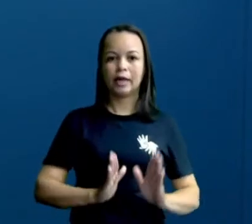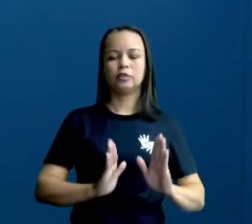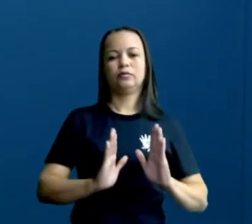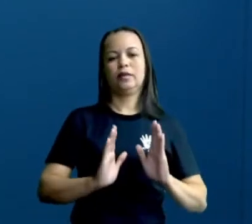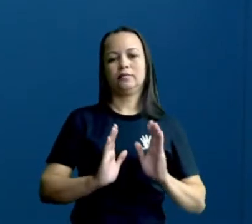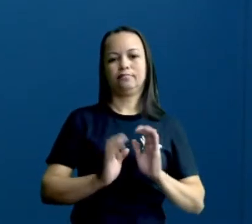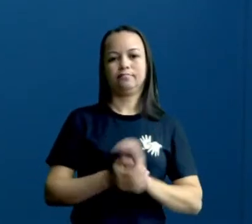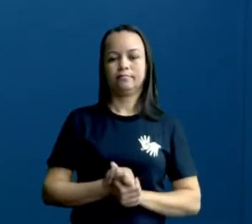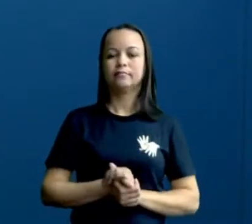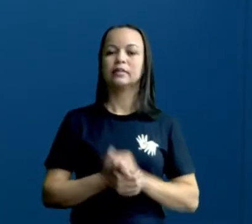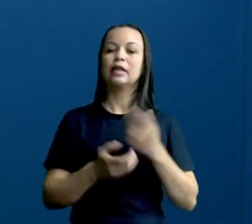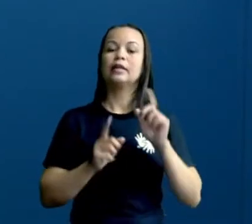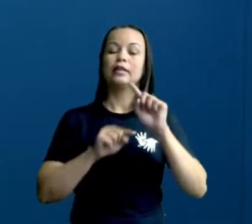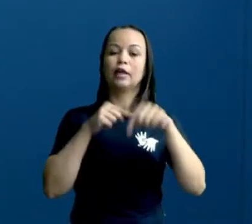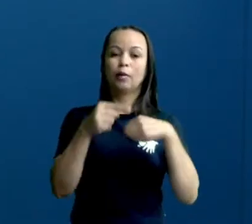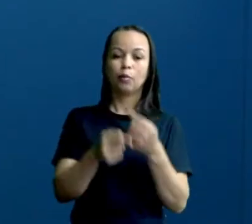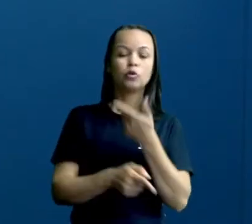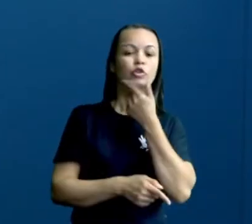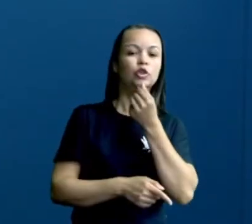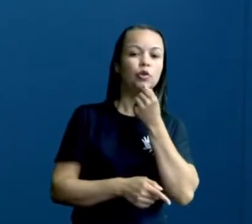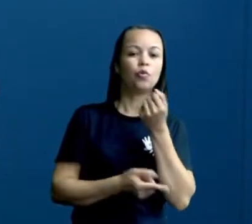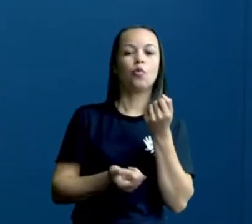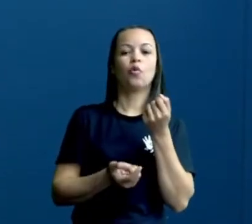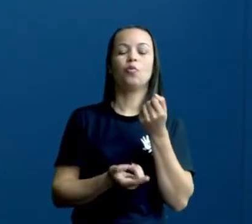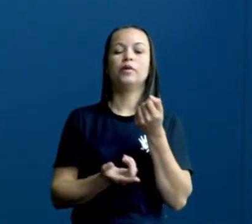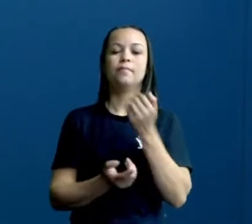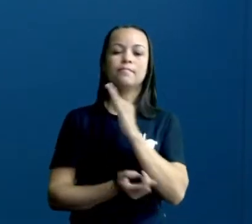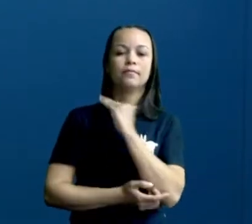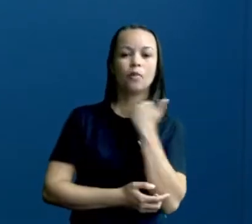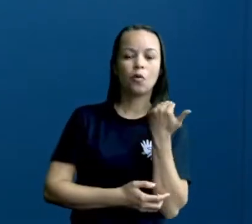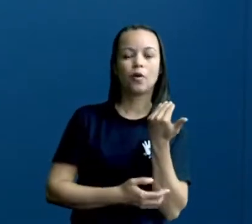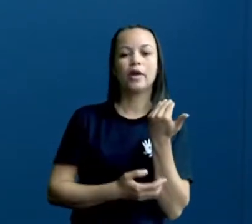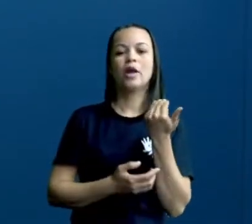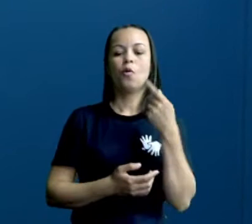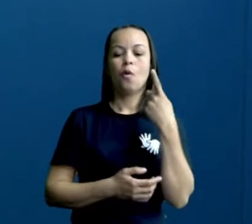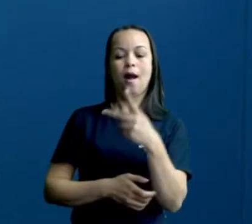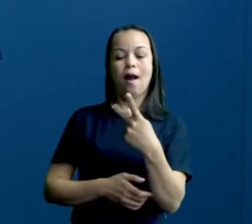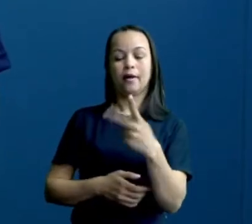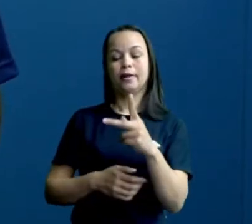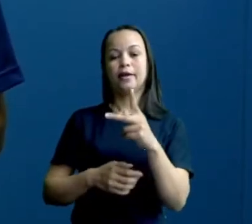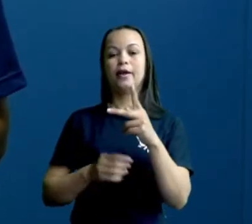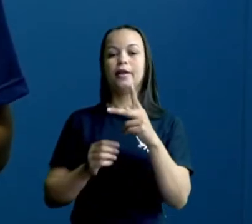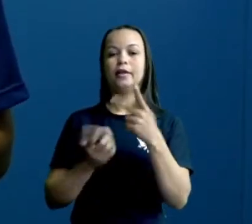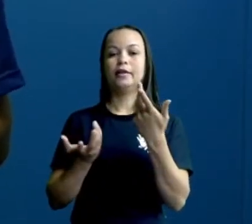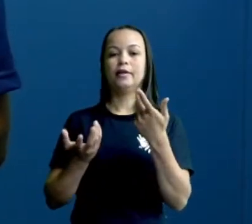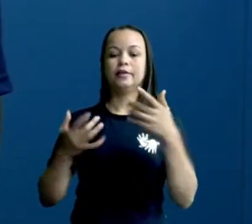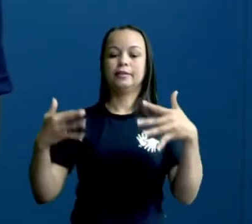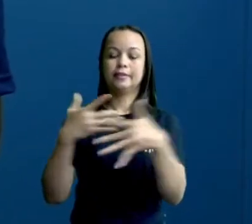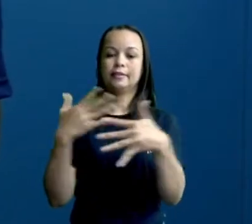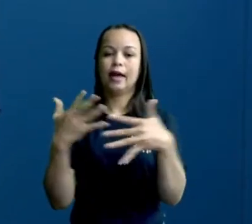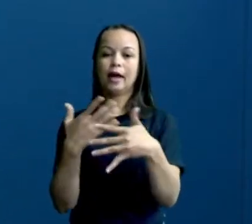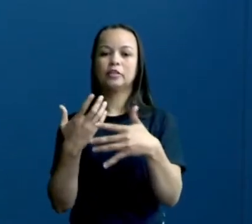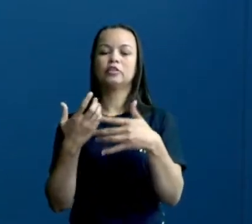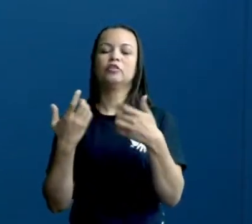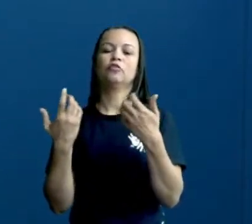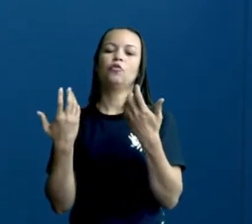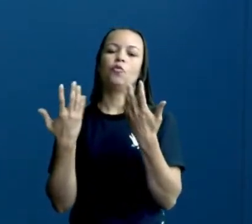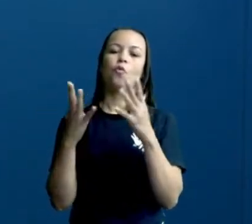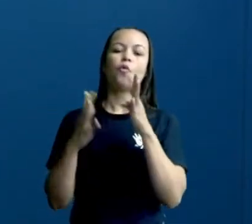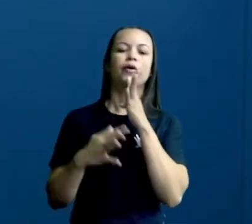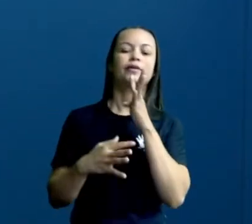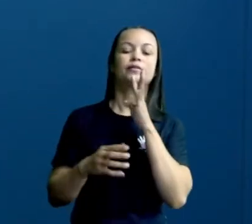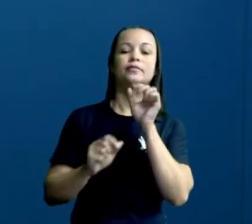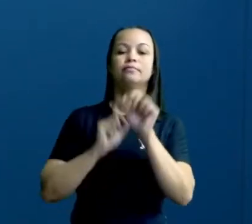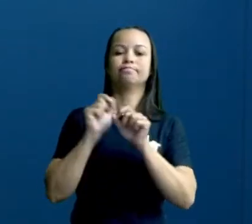faleceu, aí o que foi que aconteceu? Aquele povoado começou a se chamar Cidade do Braga, em homenagem a